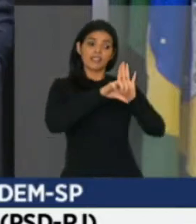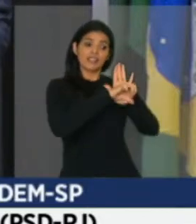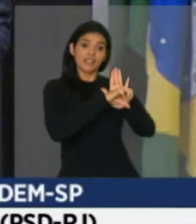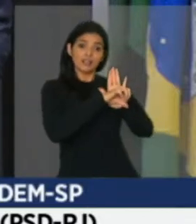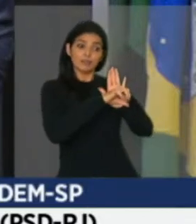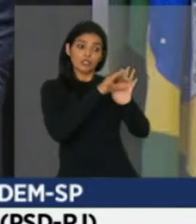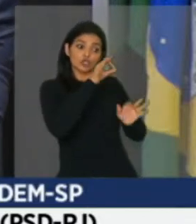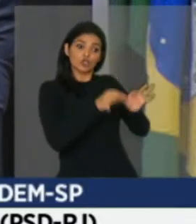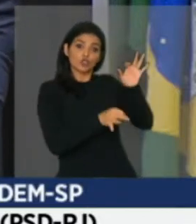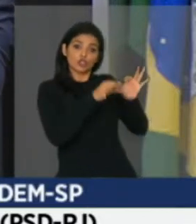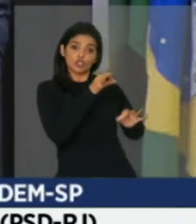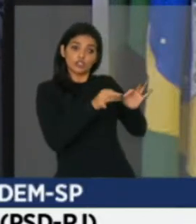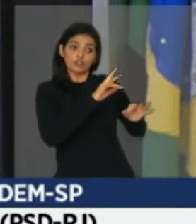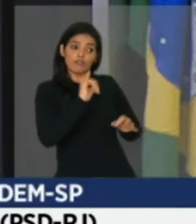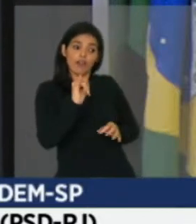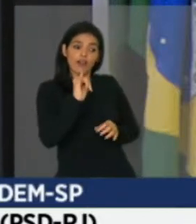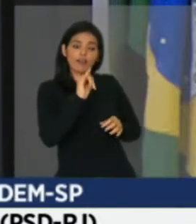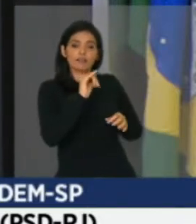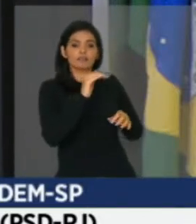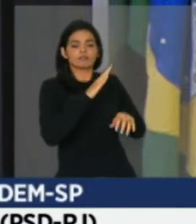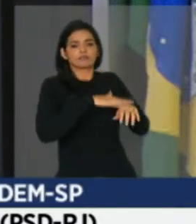Aqui, presidente,